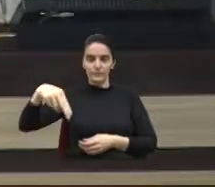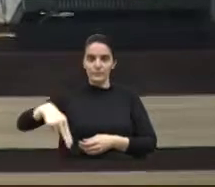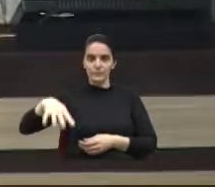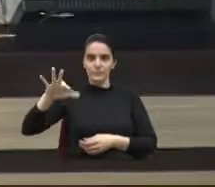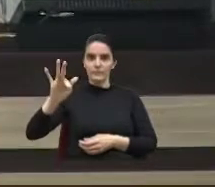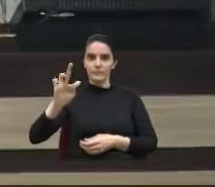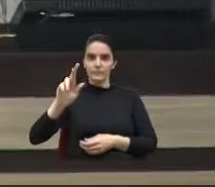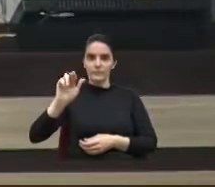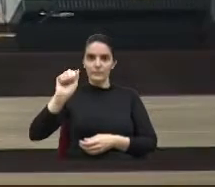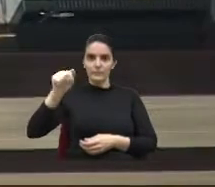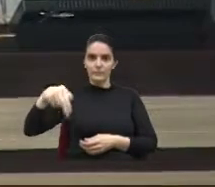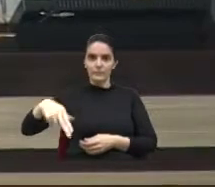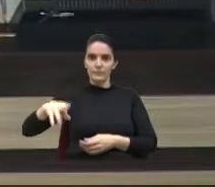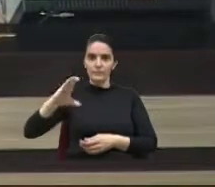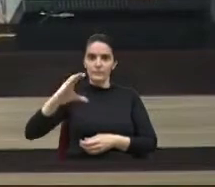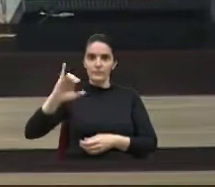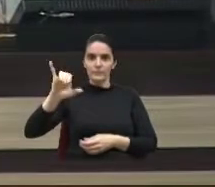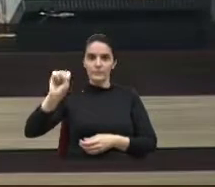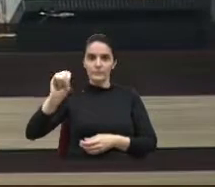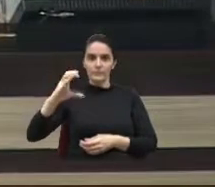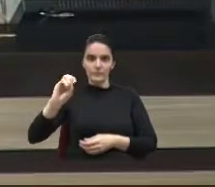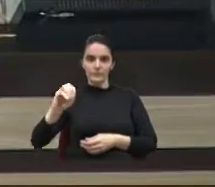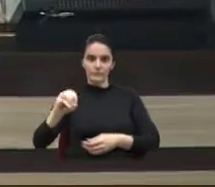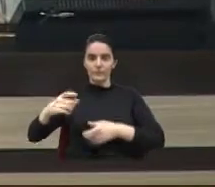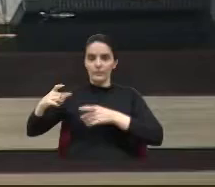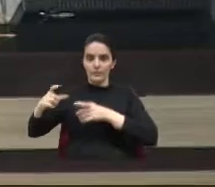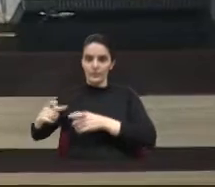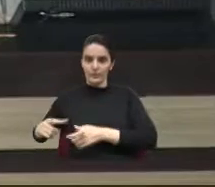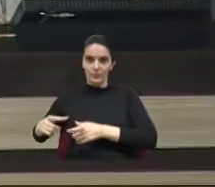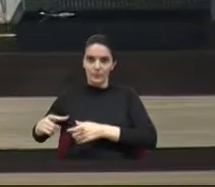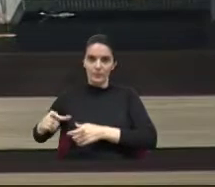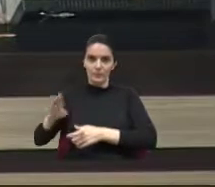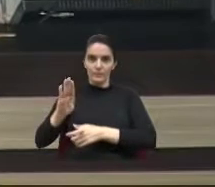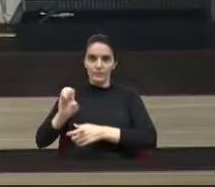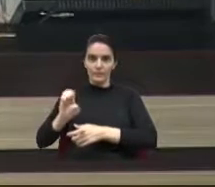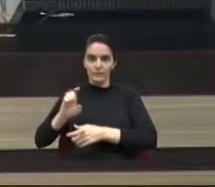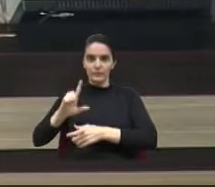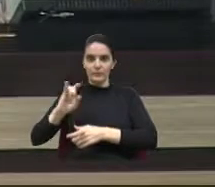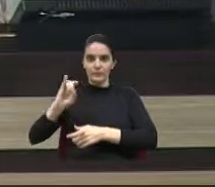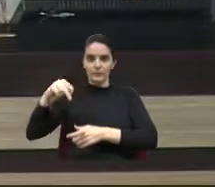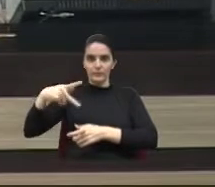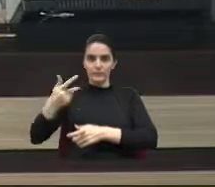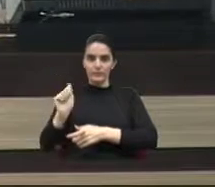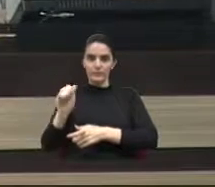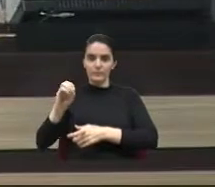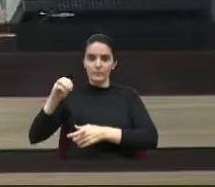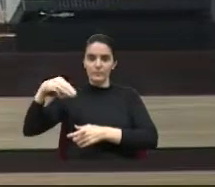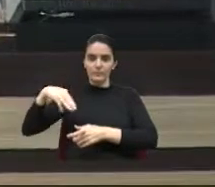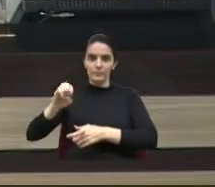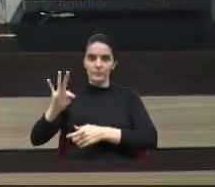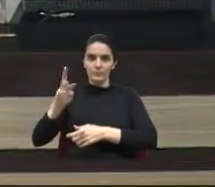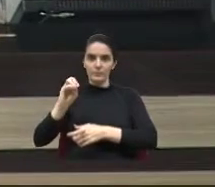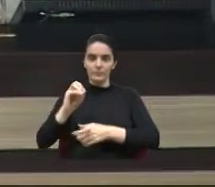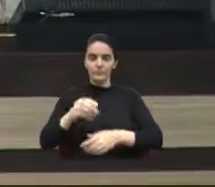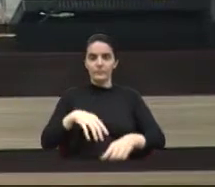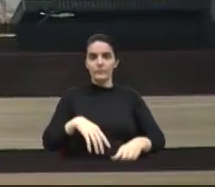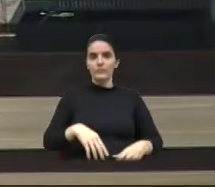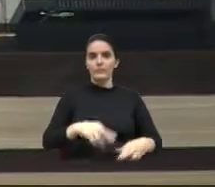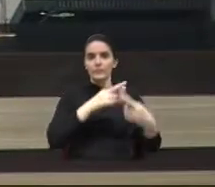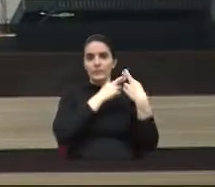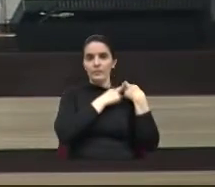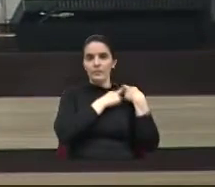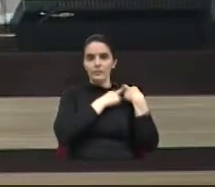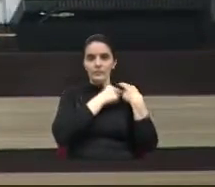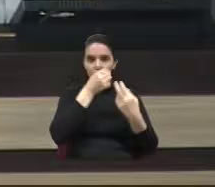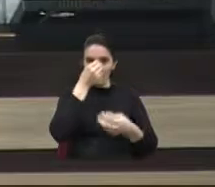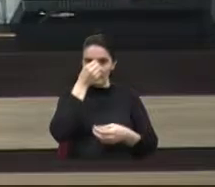rua projetada 30 do Jardim Residencial Belinho Meto, no município de Limeira. Propositura do vereador Jorge